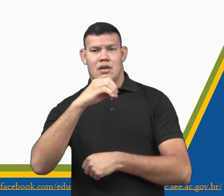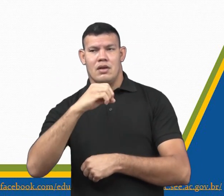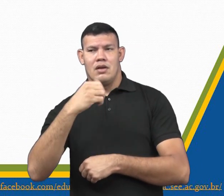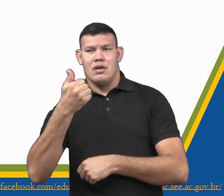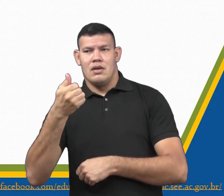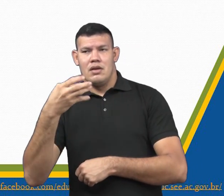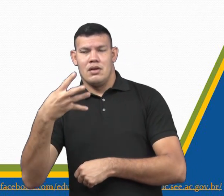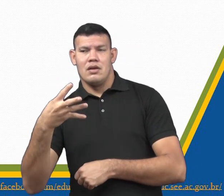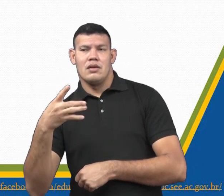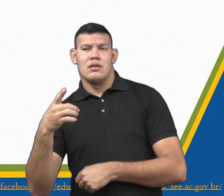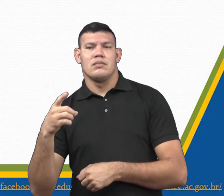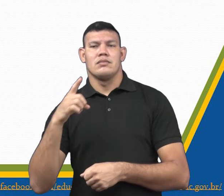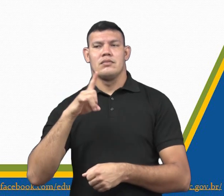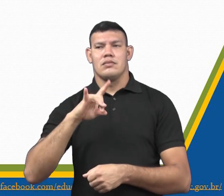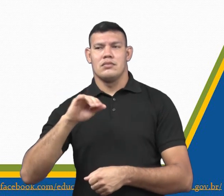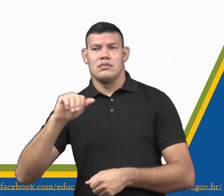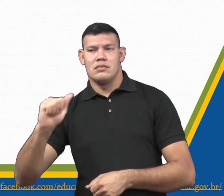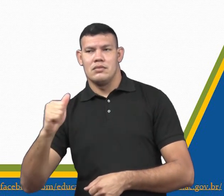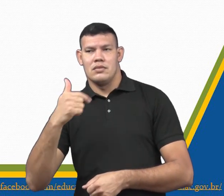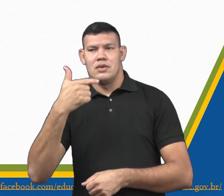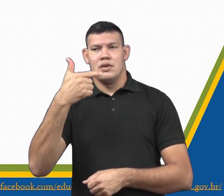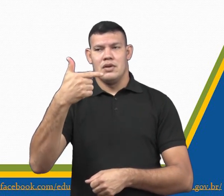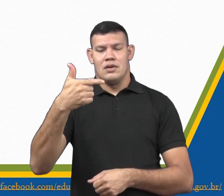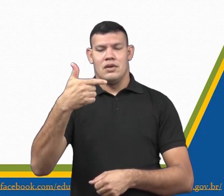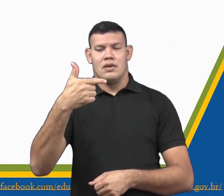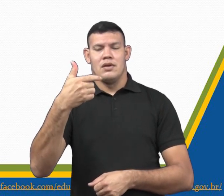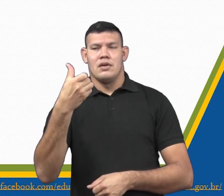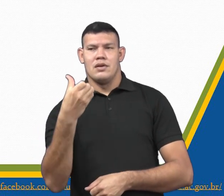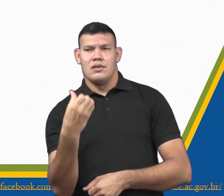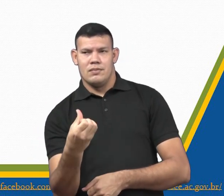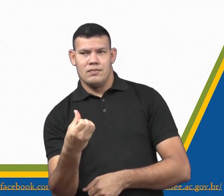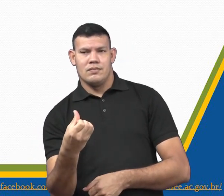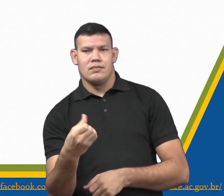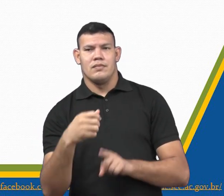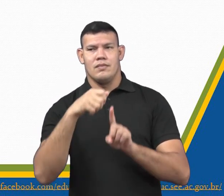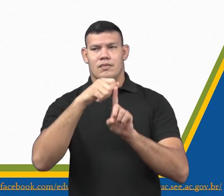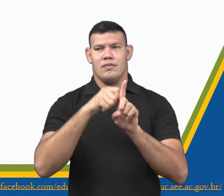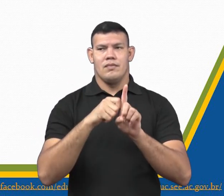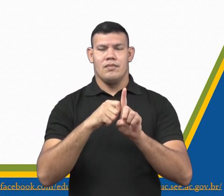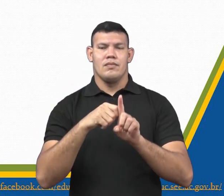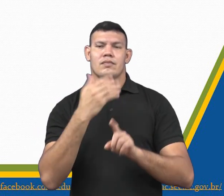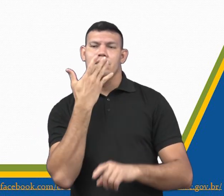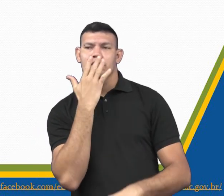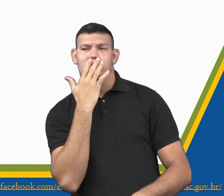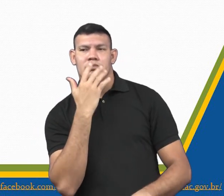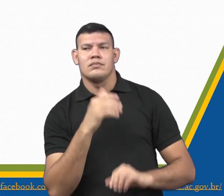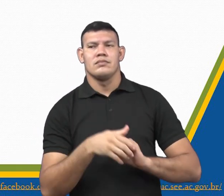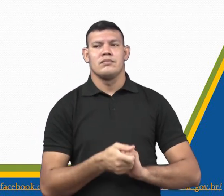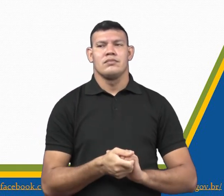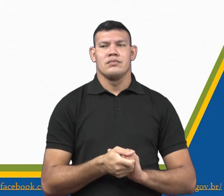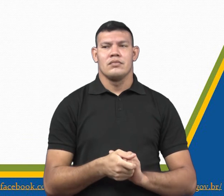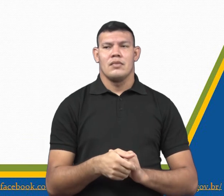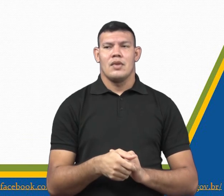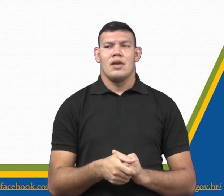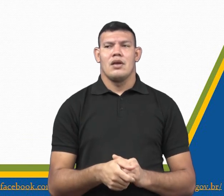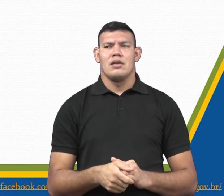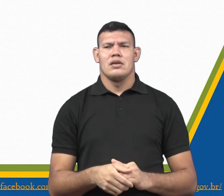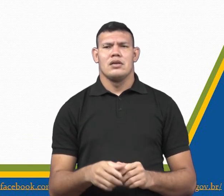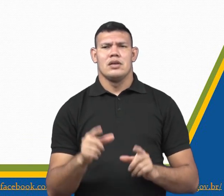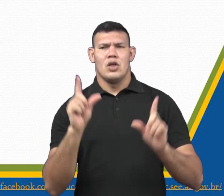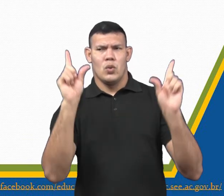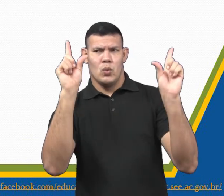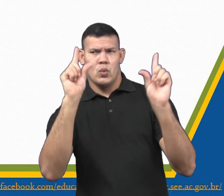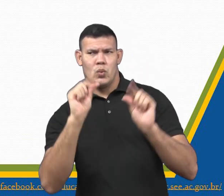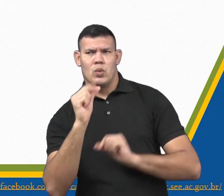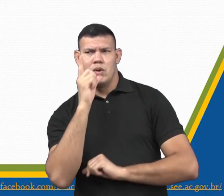de fevereiro de 2014. O título do nosso editorial é Economizar água já deveria fazer parte